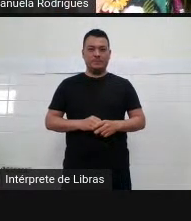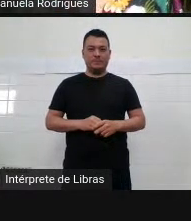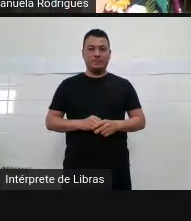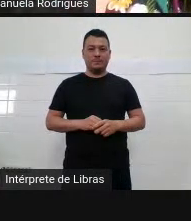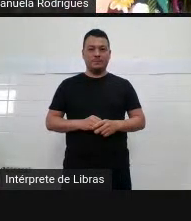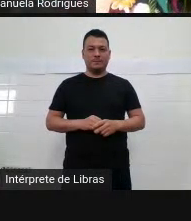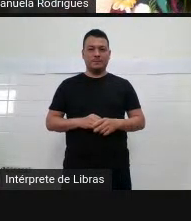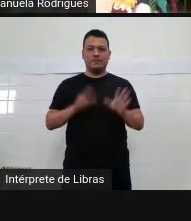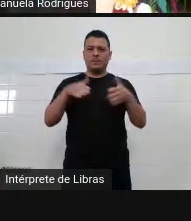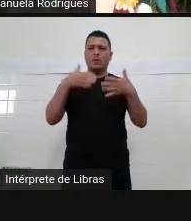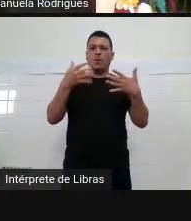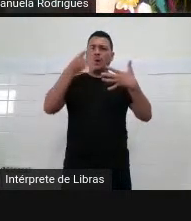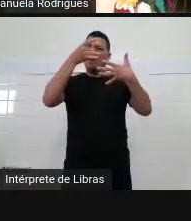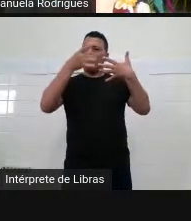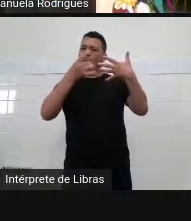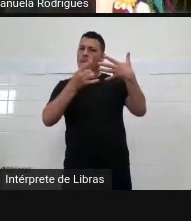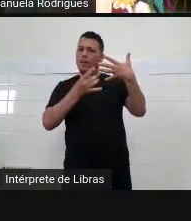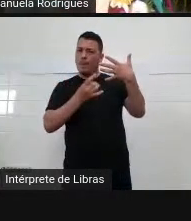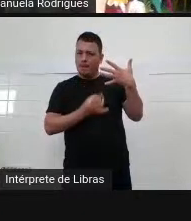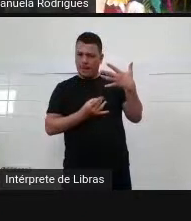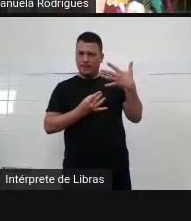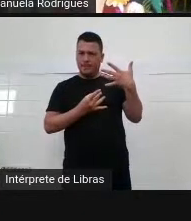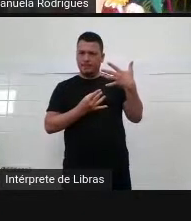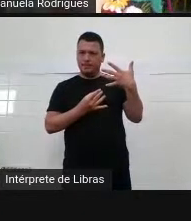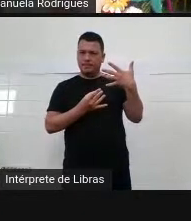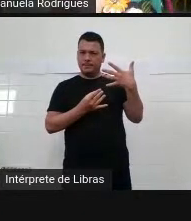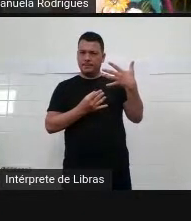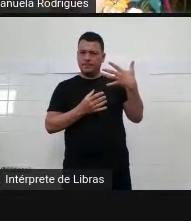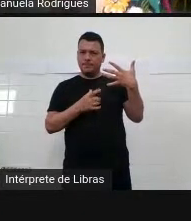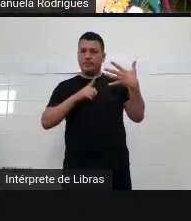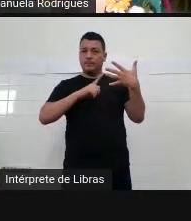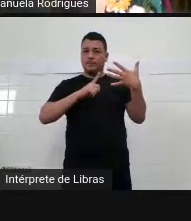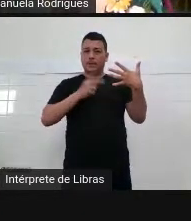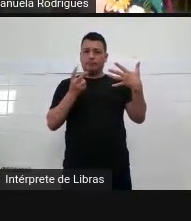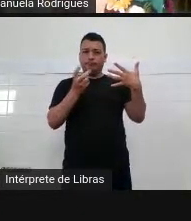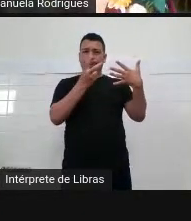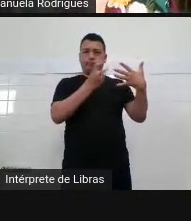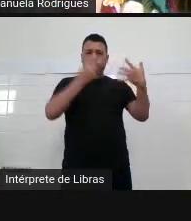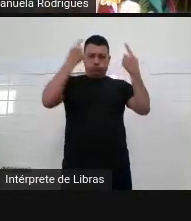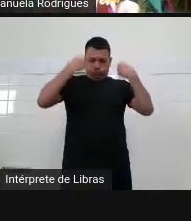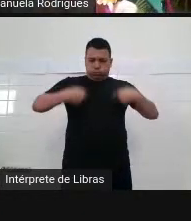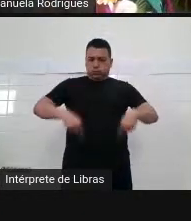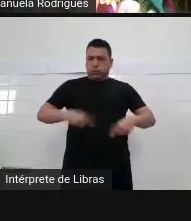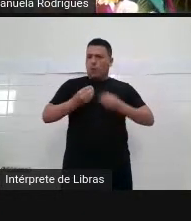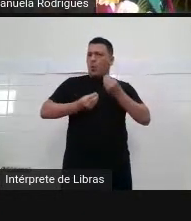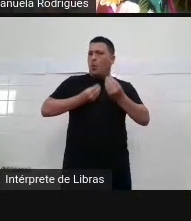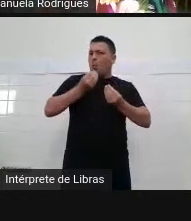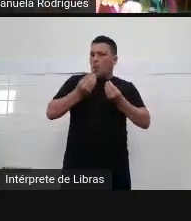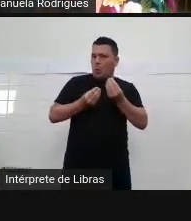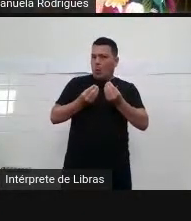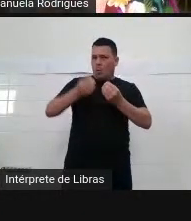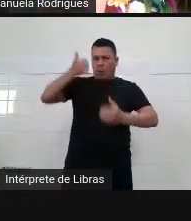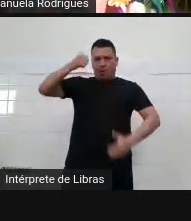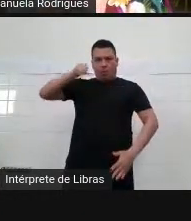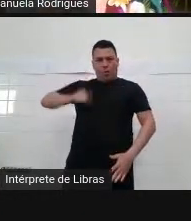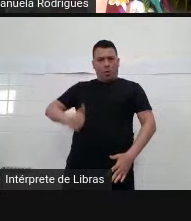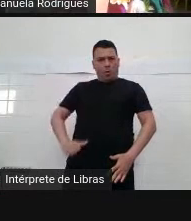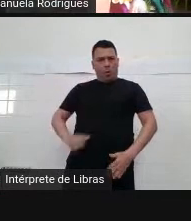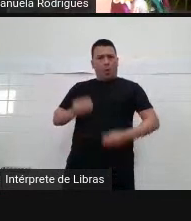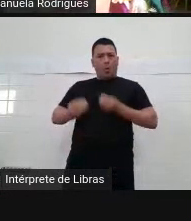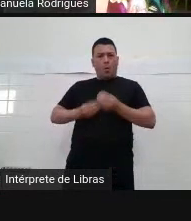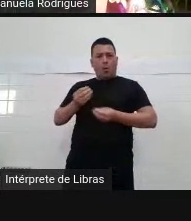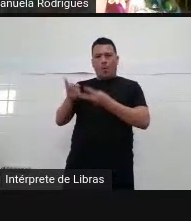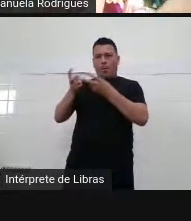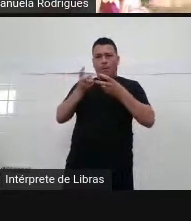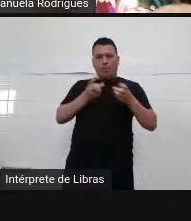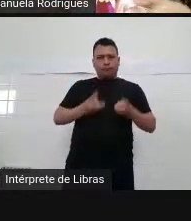Quais são as categorias através das quais vemos e lemos o corpo? Né? Então, de que forma esse corpo é lido?